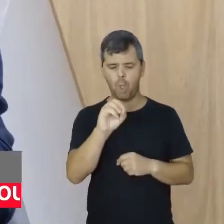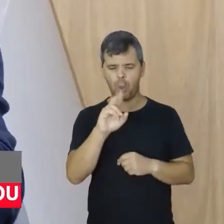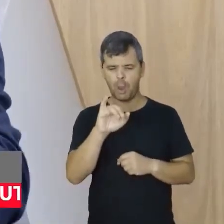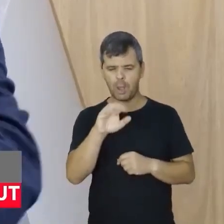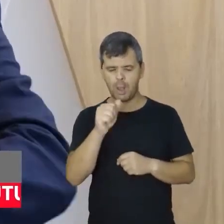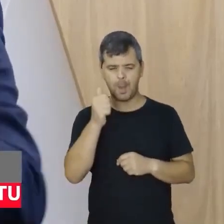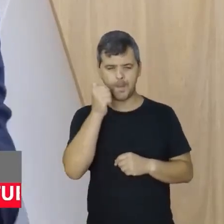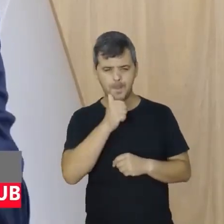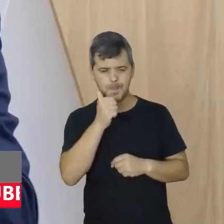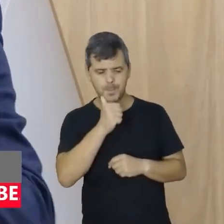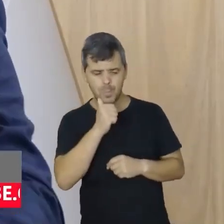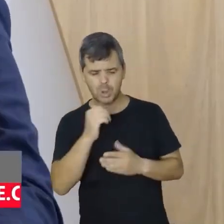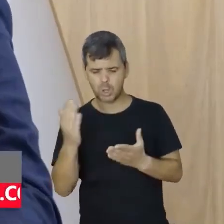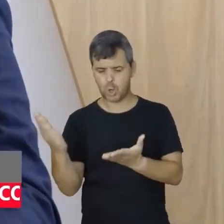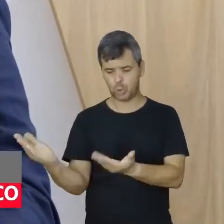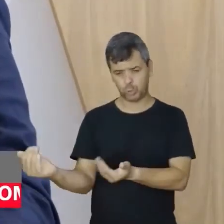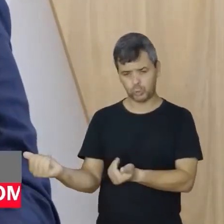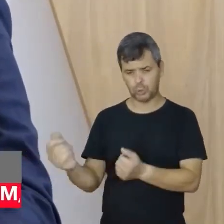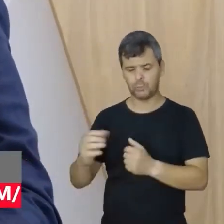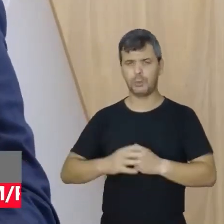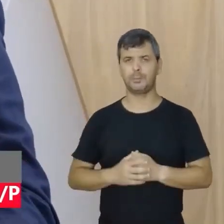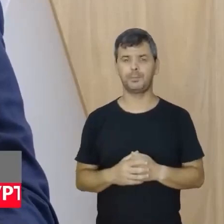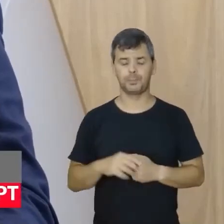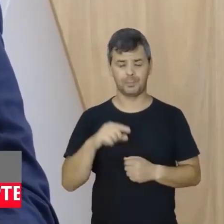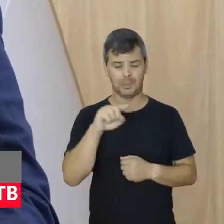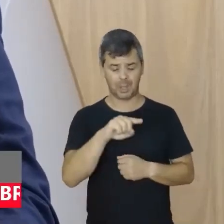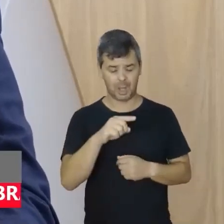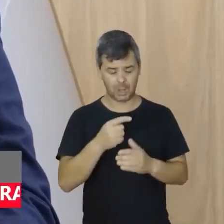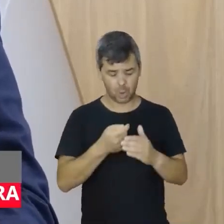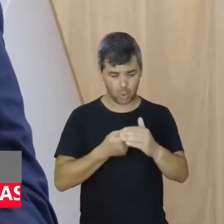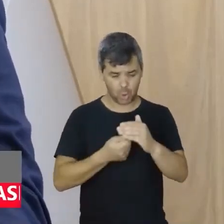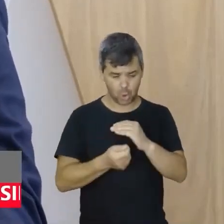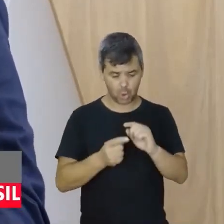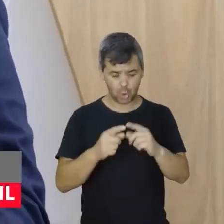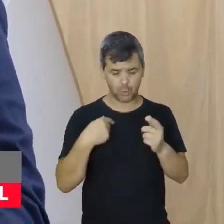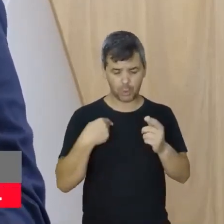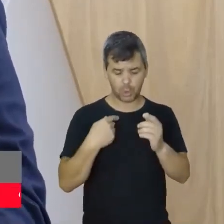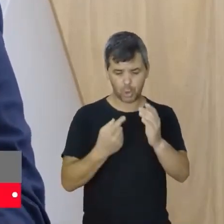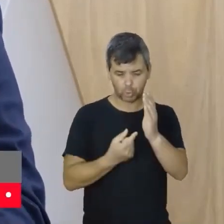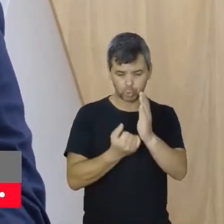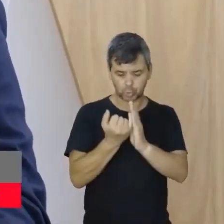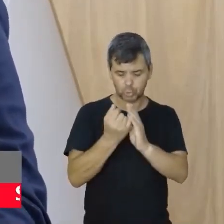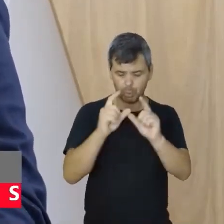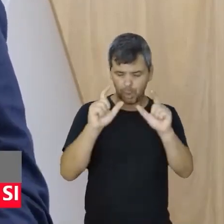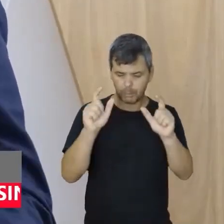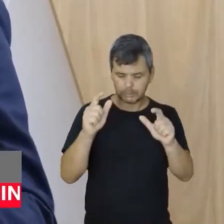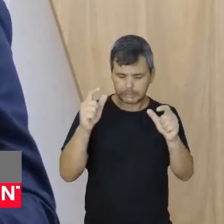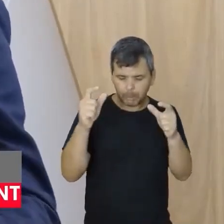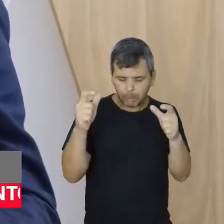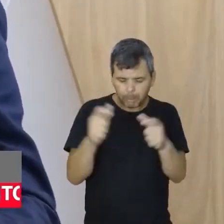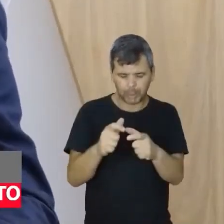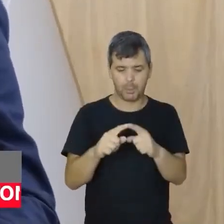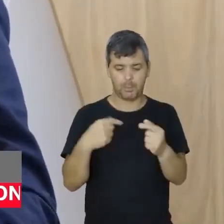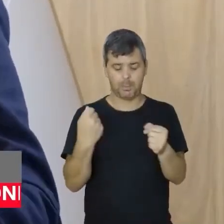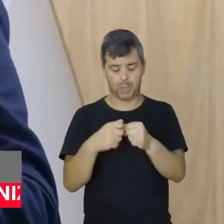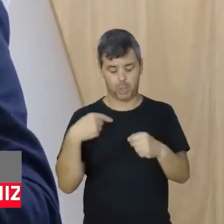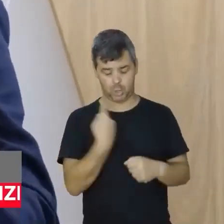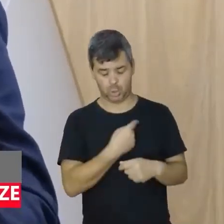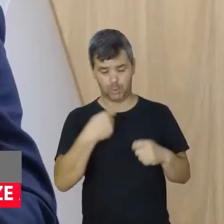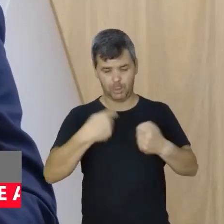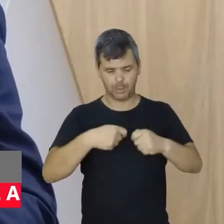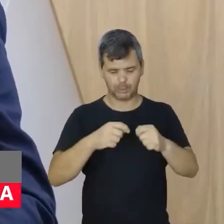as mulheres, a juventude, eles têm o financiamento com juro mais subsidiado, mais barato, porque nós